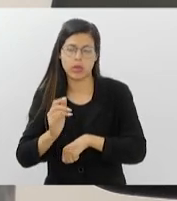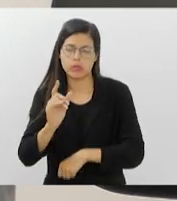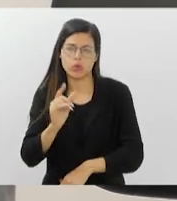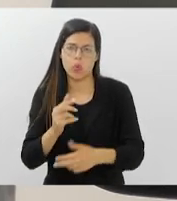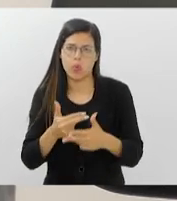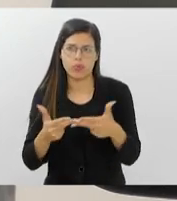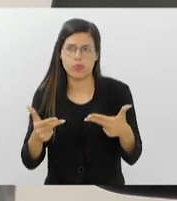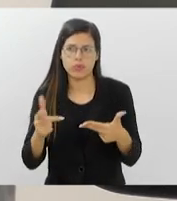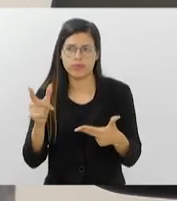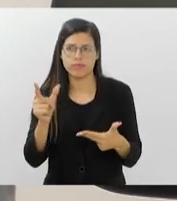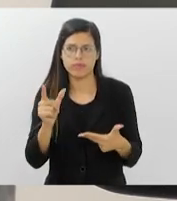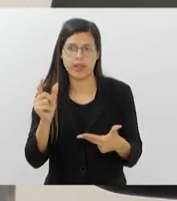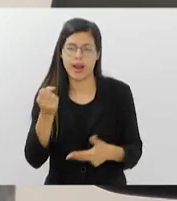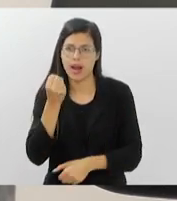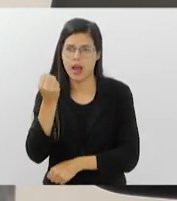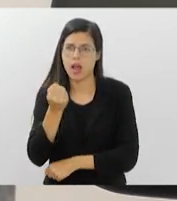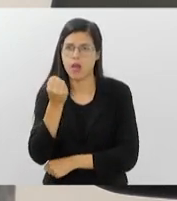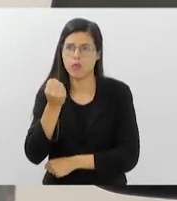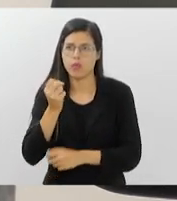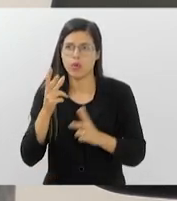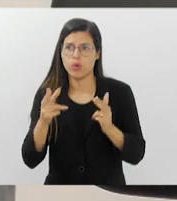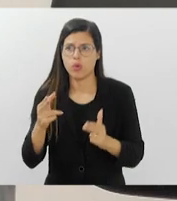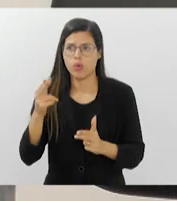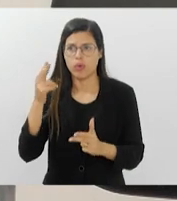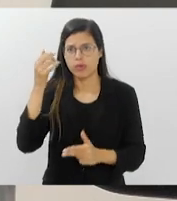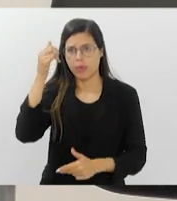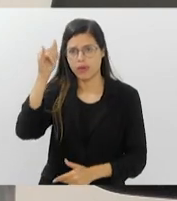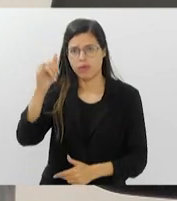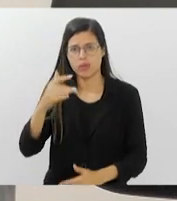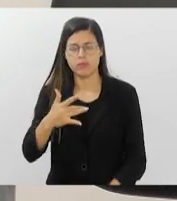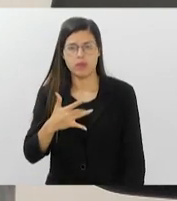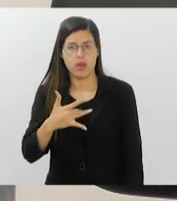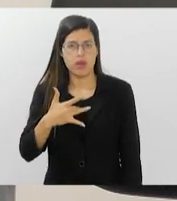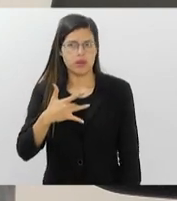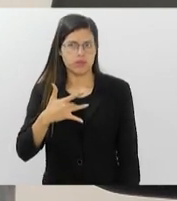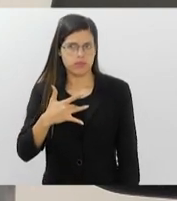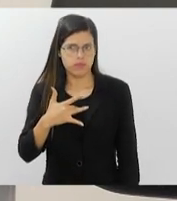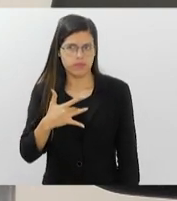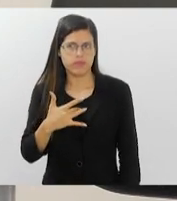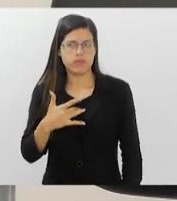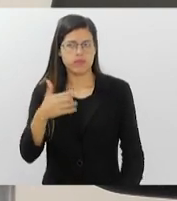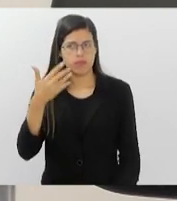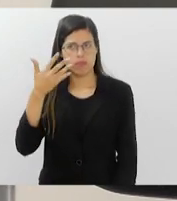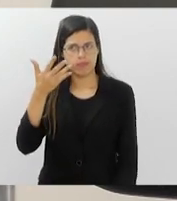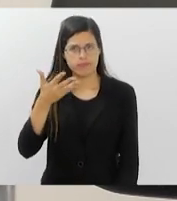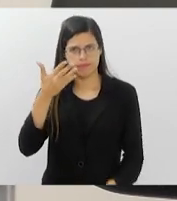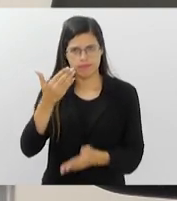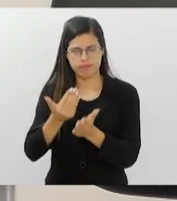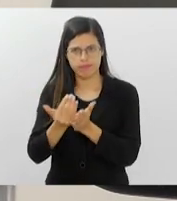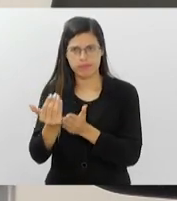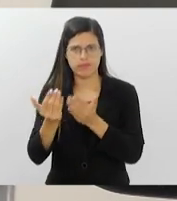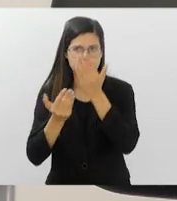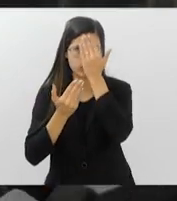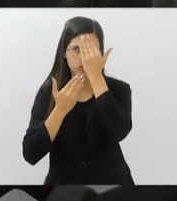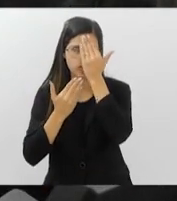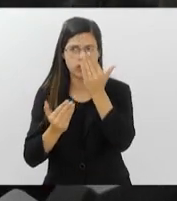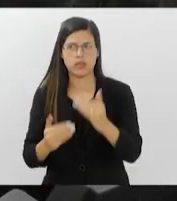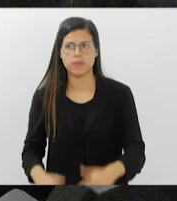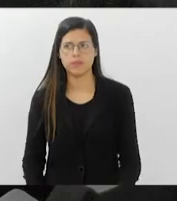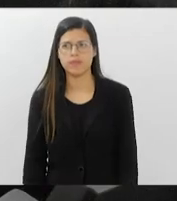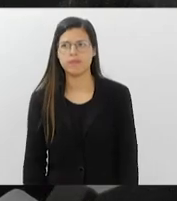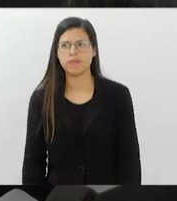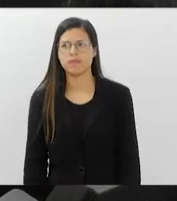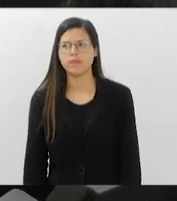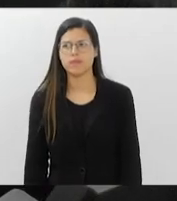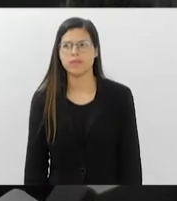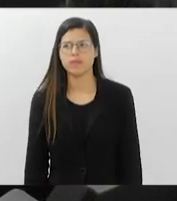combate à tuberculose Então essa deputada minhas palavras iniciais obrigado Obrigada eu